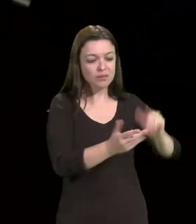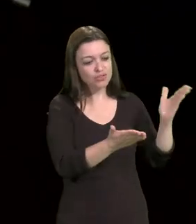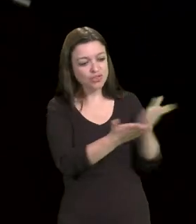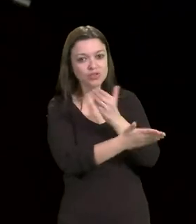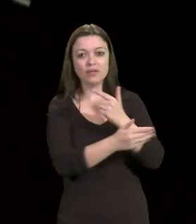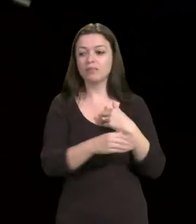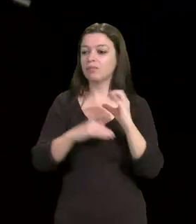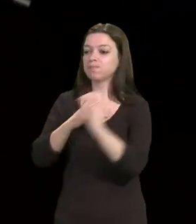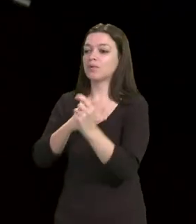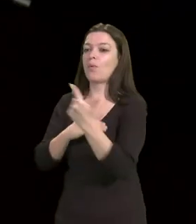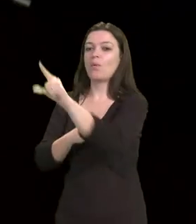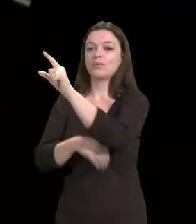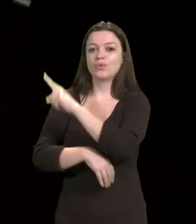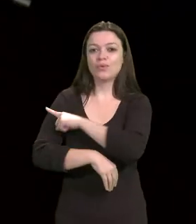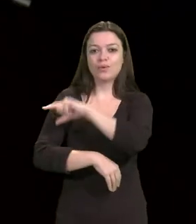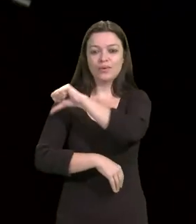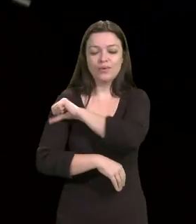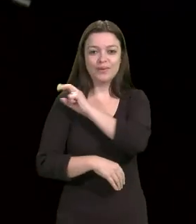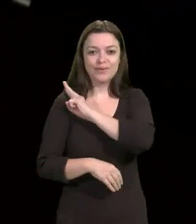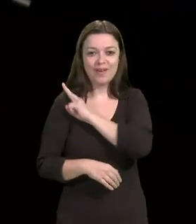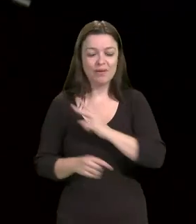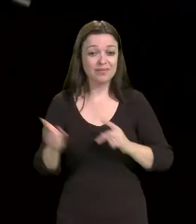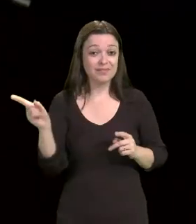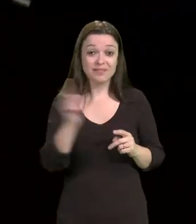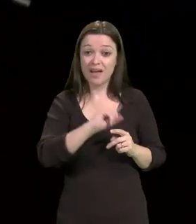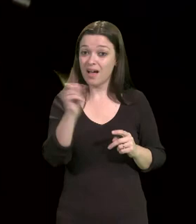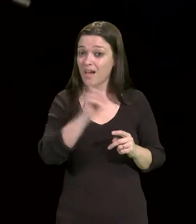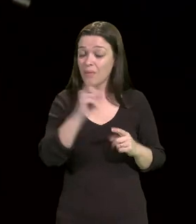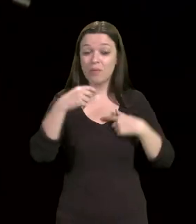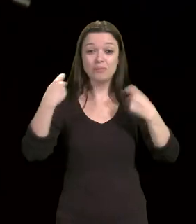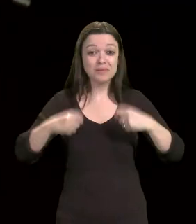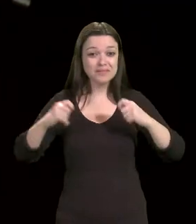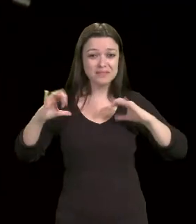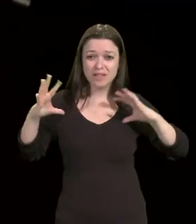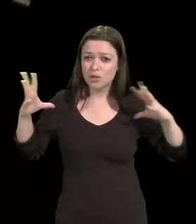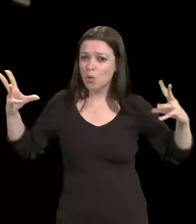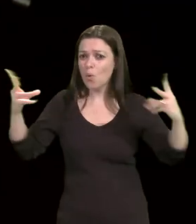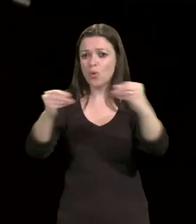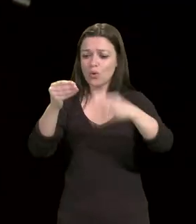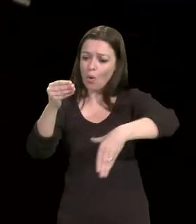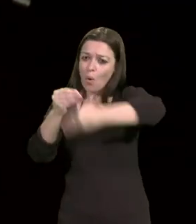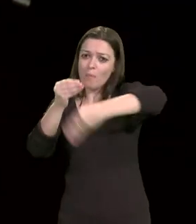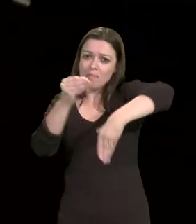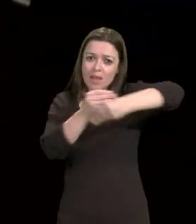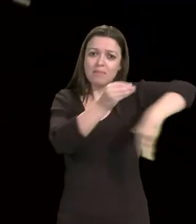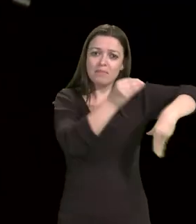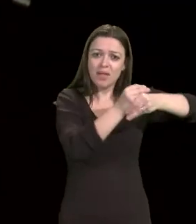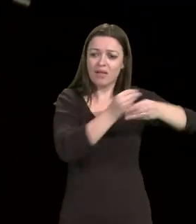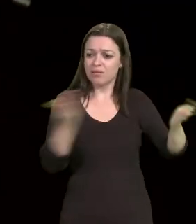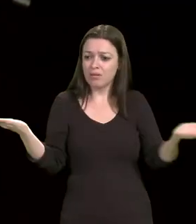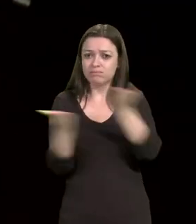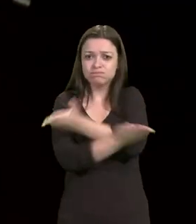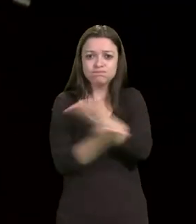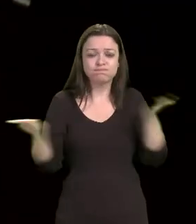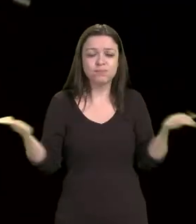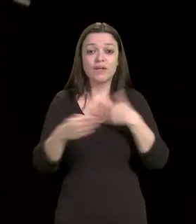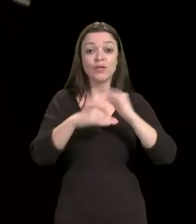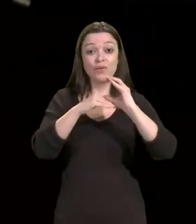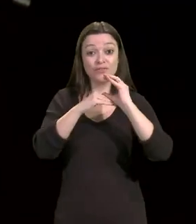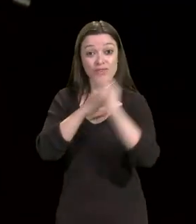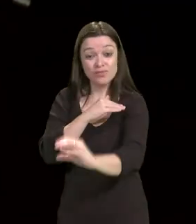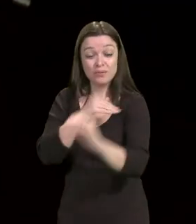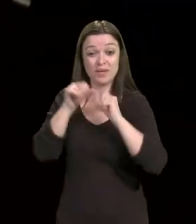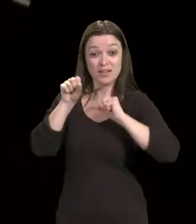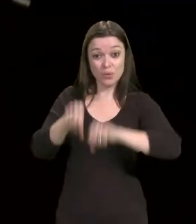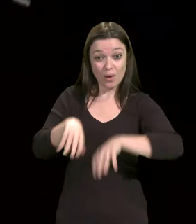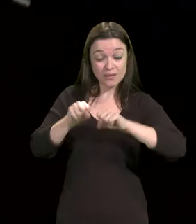A educação, como um todo, tem que ser vista de um modo articulado, complementar, e os investimentos da educação têm que ser feitos de